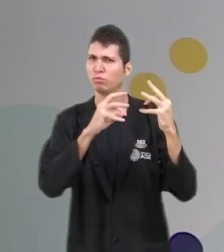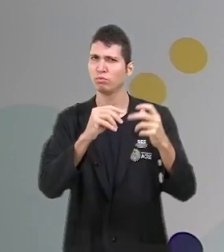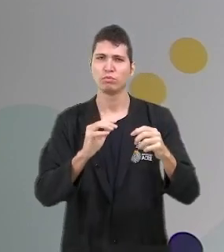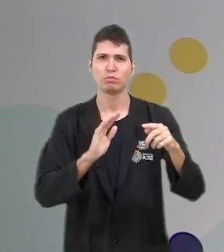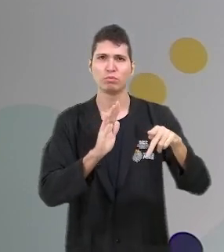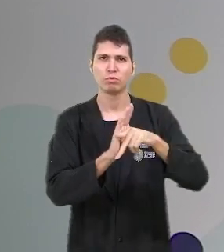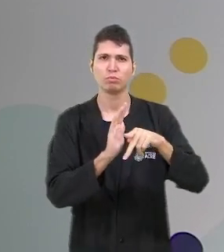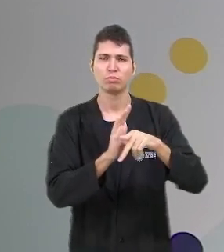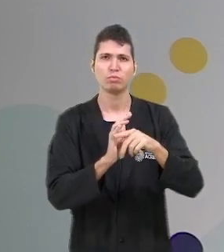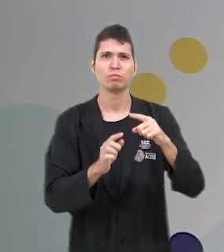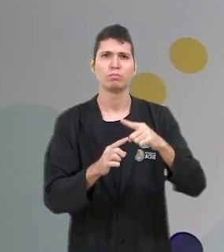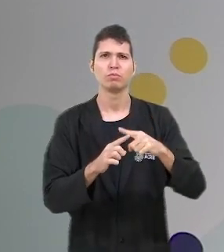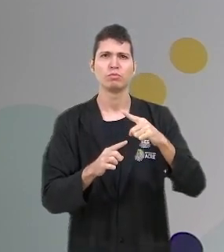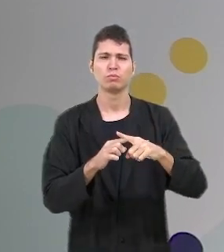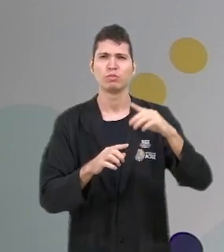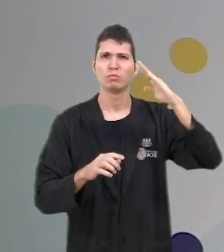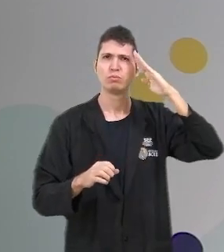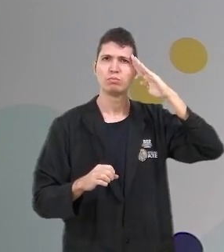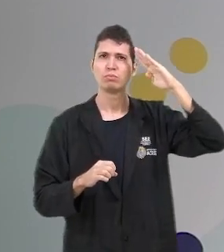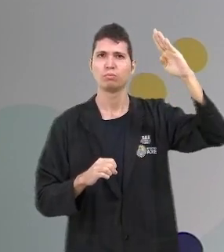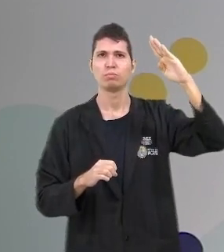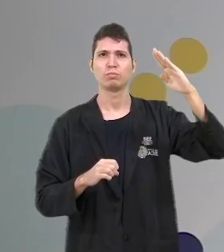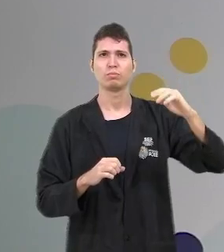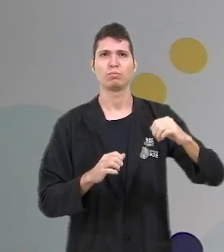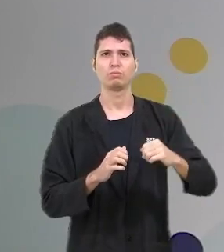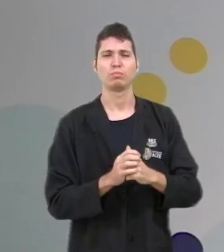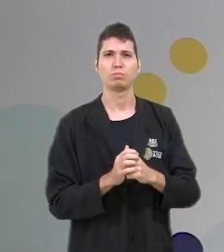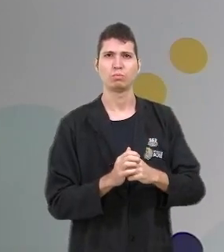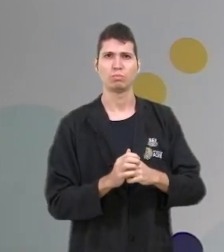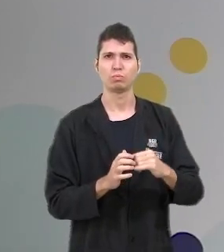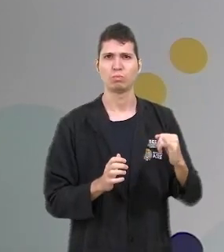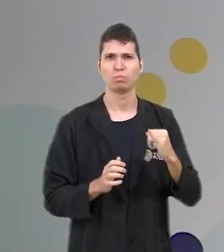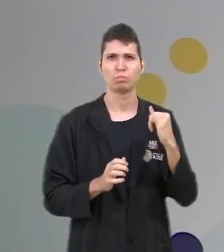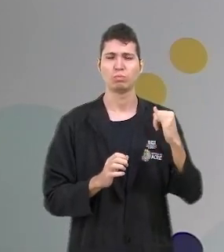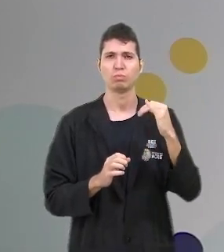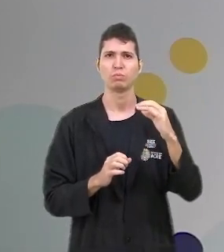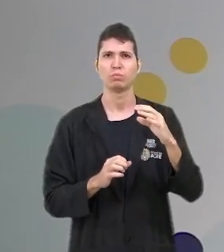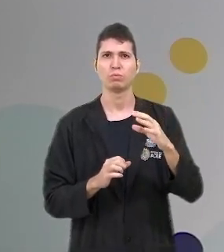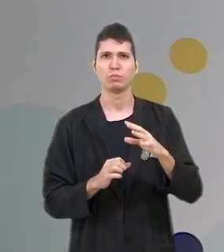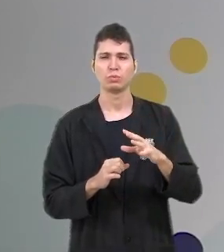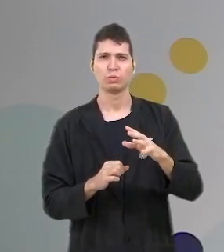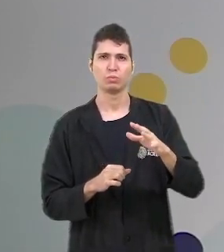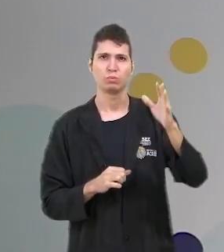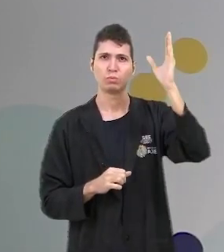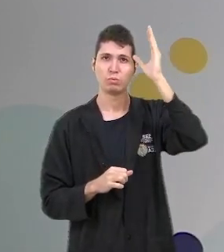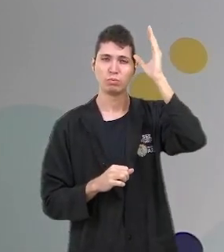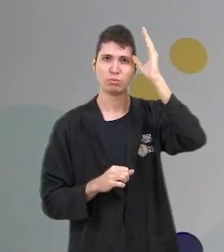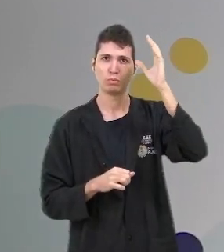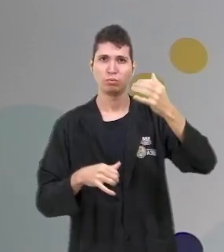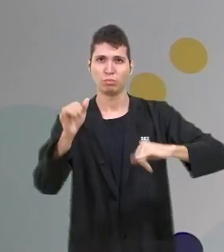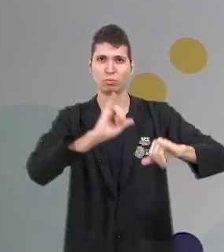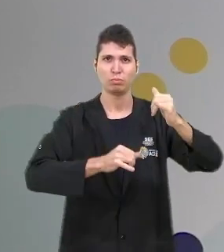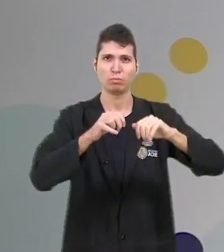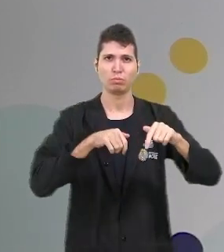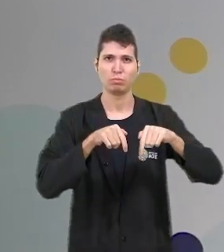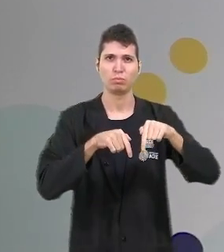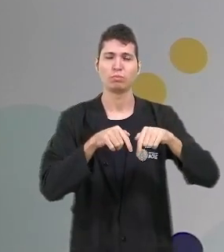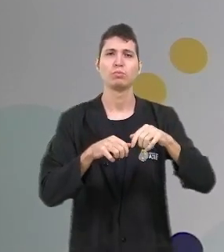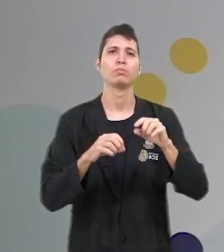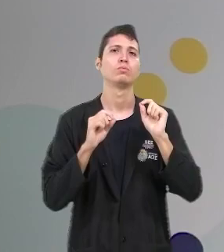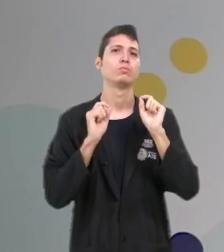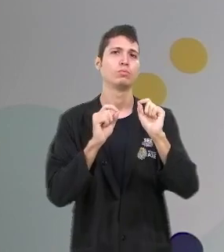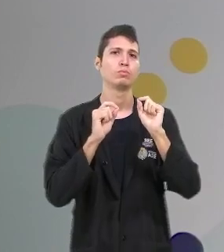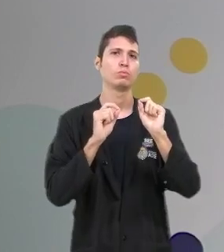é considerado um dos principais essenciais para o conhecimento dos elementos químicos. O que seria o